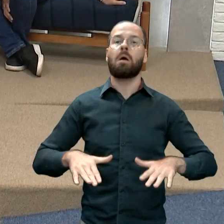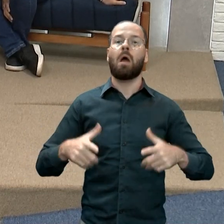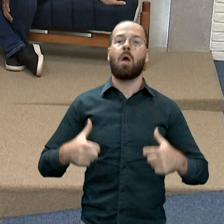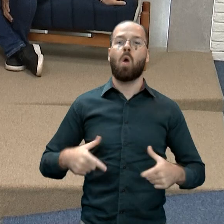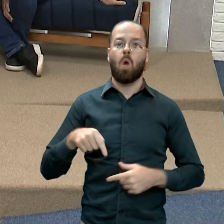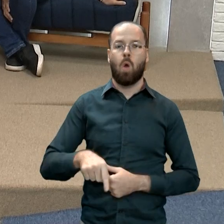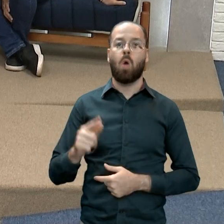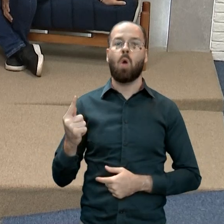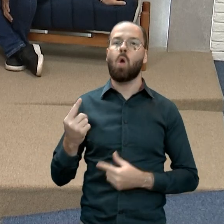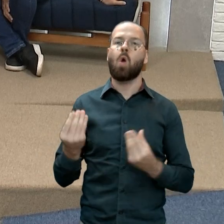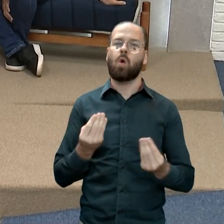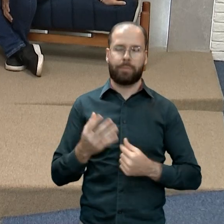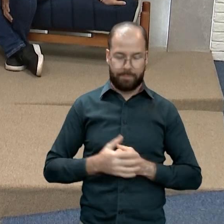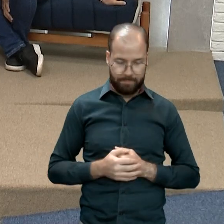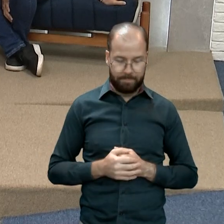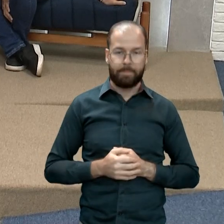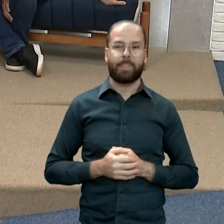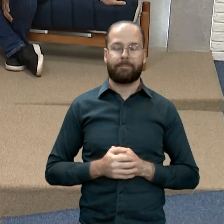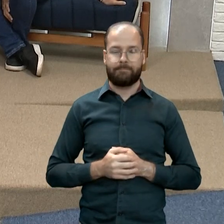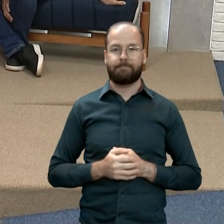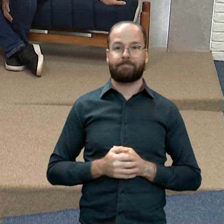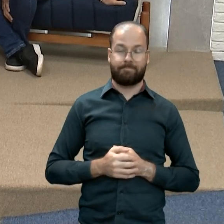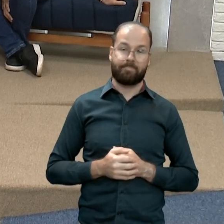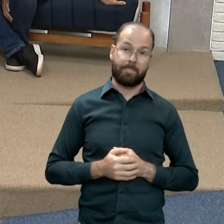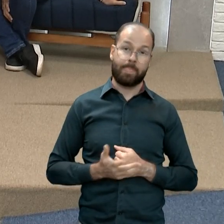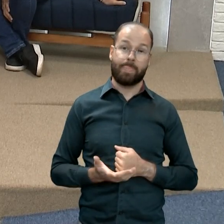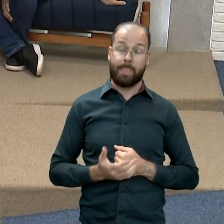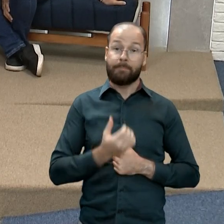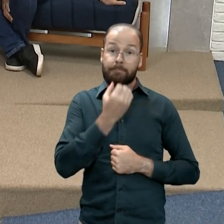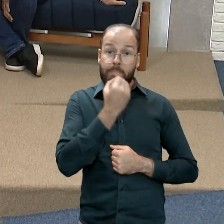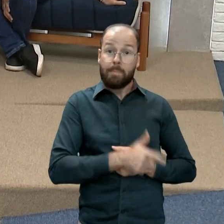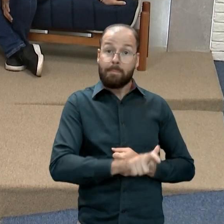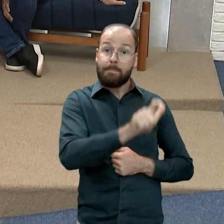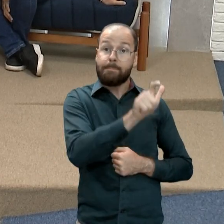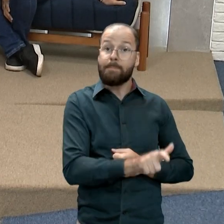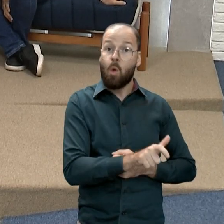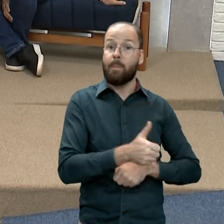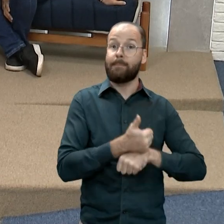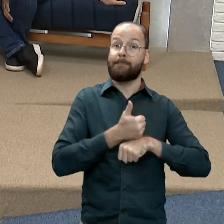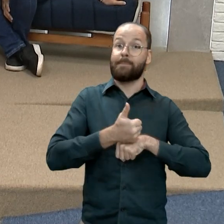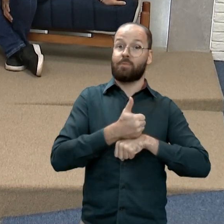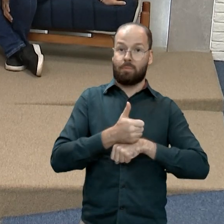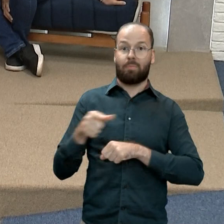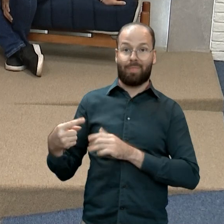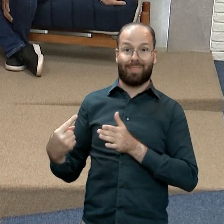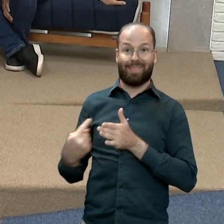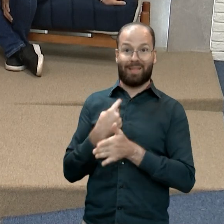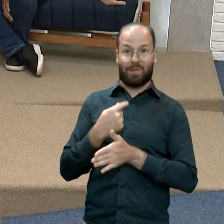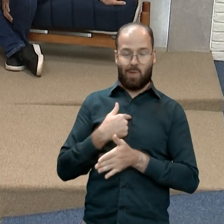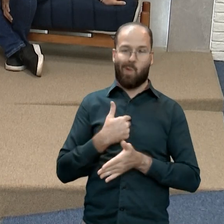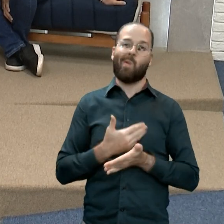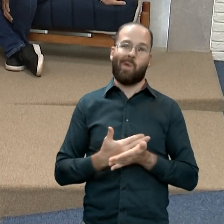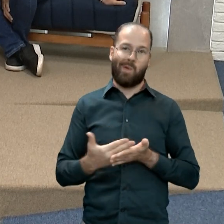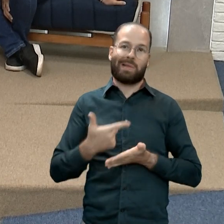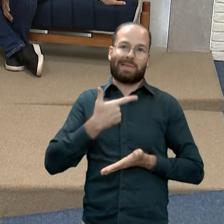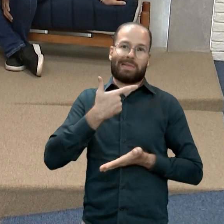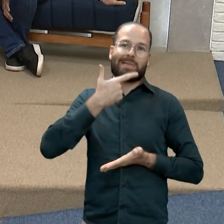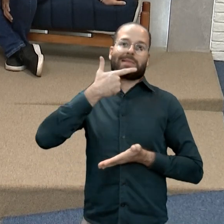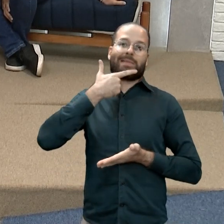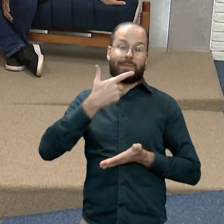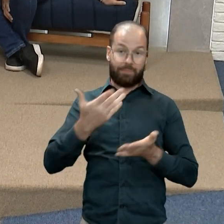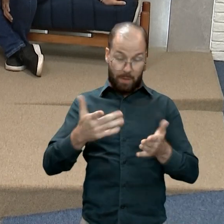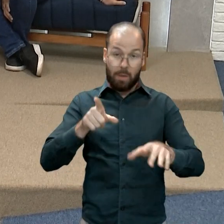né? A questão da absorção de um bom profissional, sem dúvida. Eu até comecei a rir na hora que você fez a pergunta. Acaba